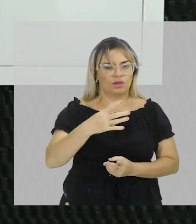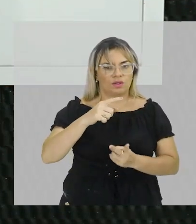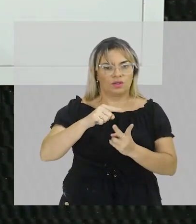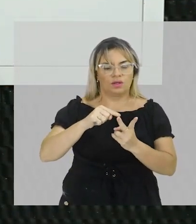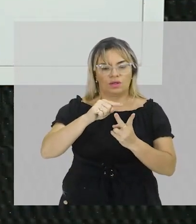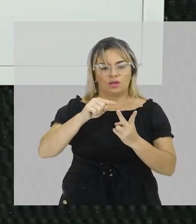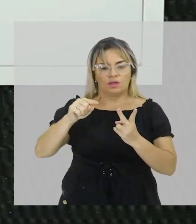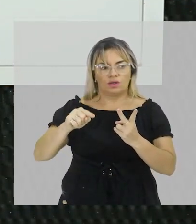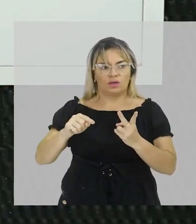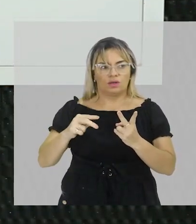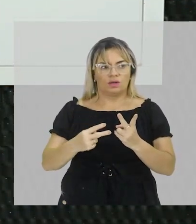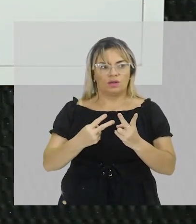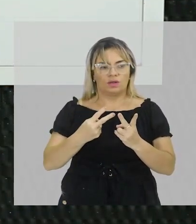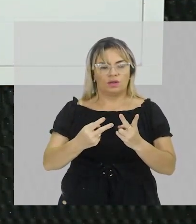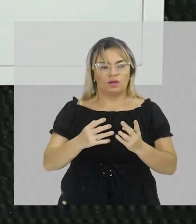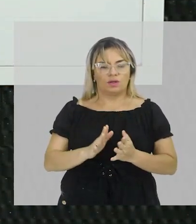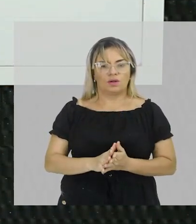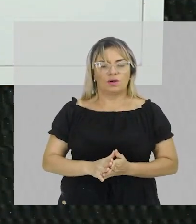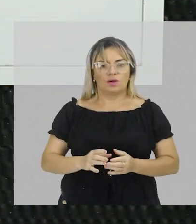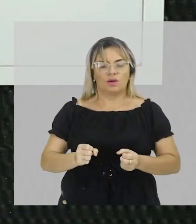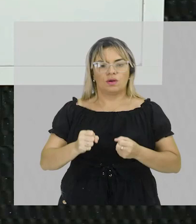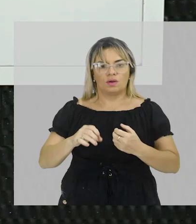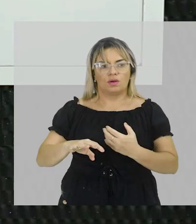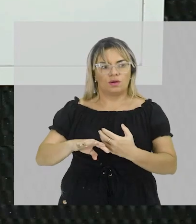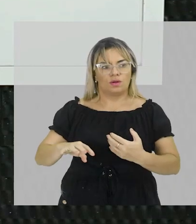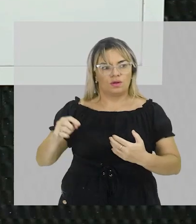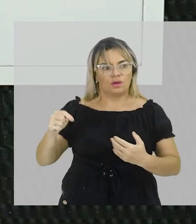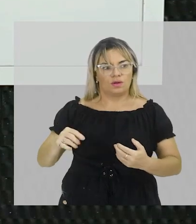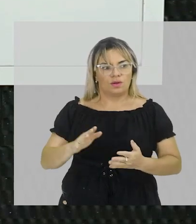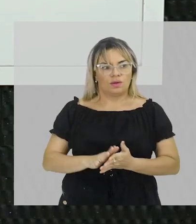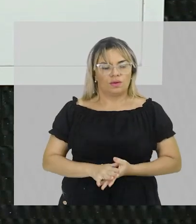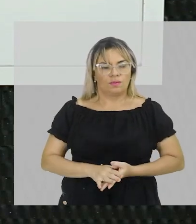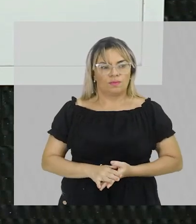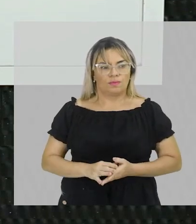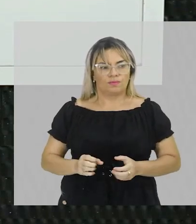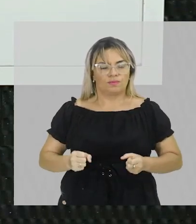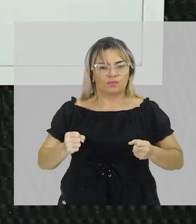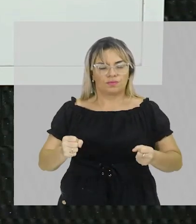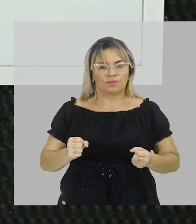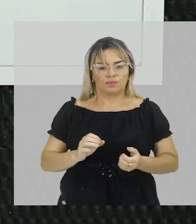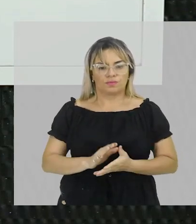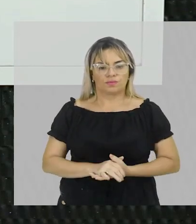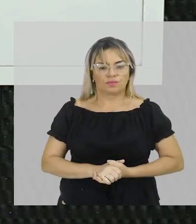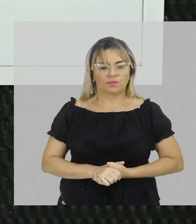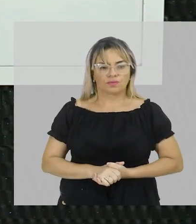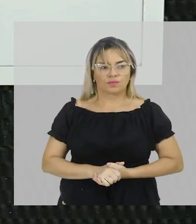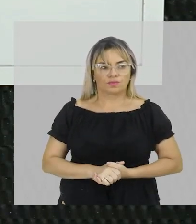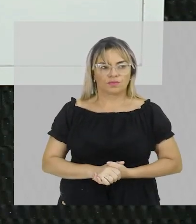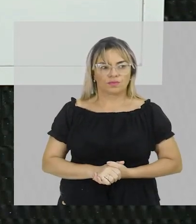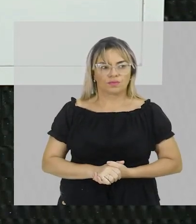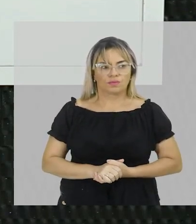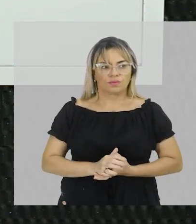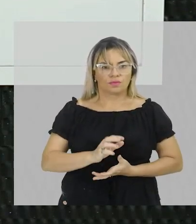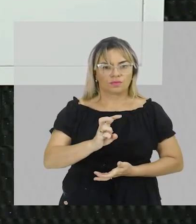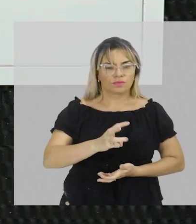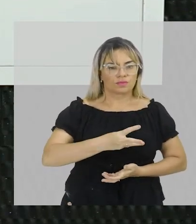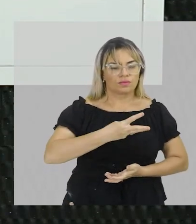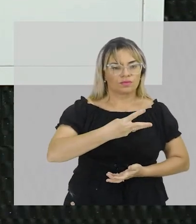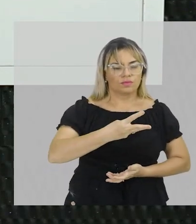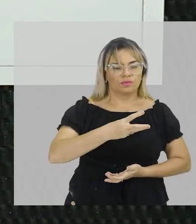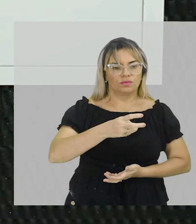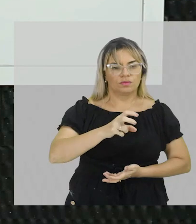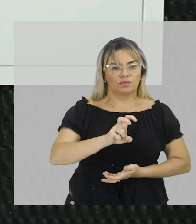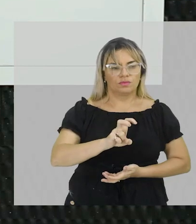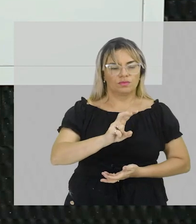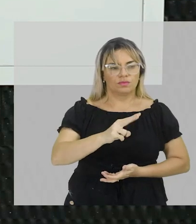aqui o 2 em evidência. Então, essa conta aqui, ó, vai ficar 35 ao quadrado,